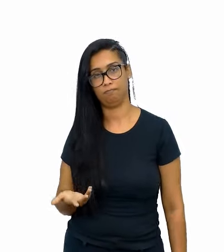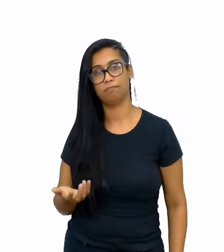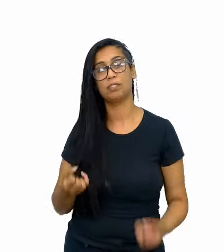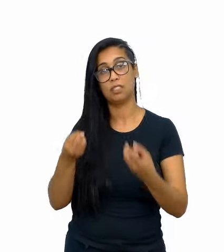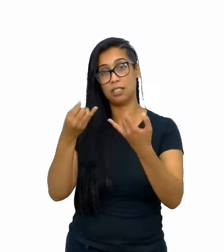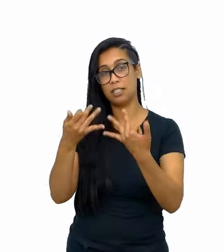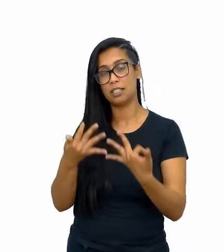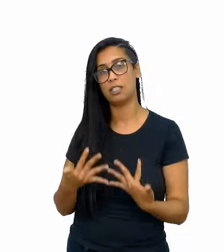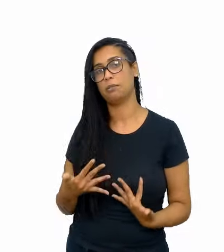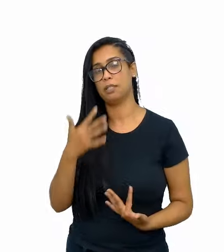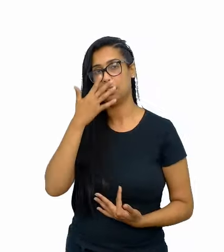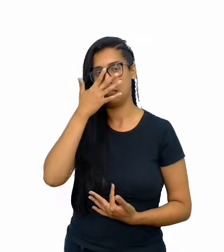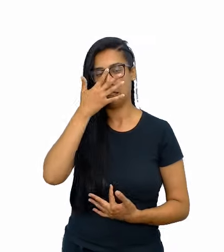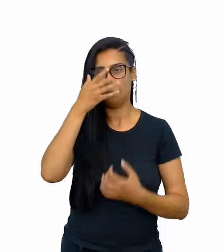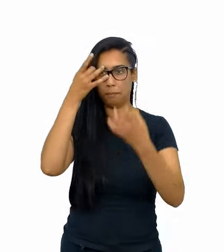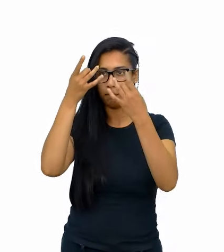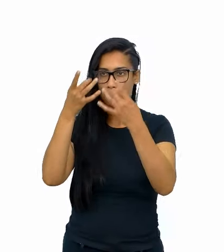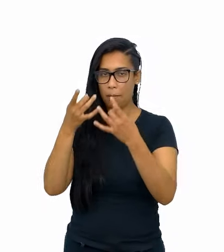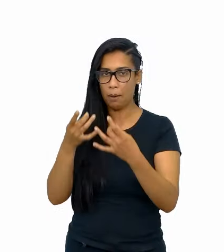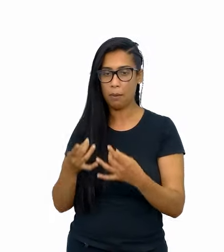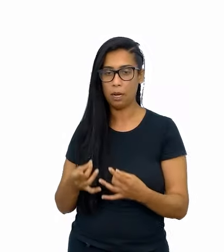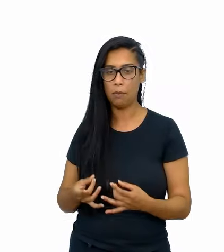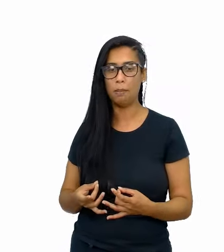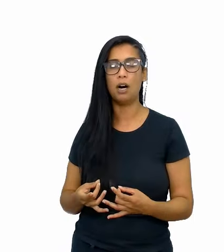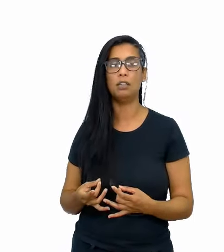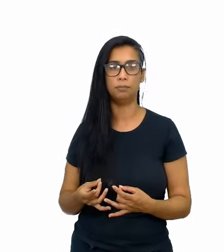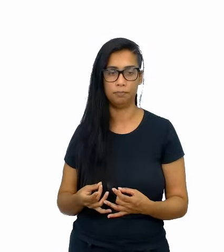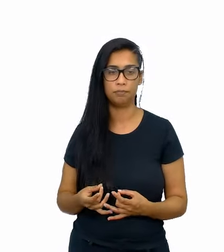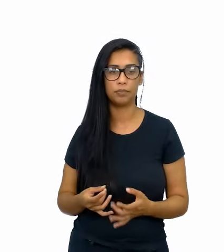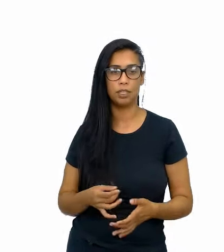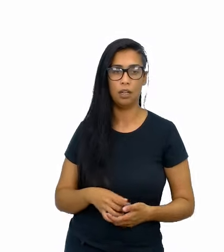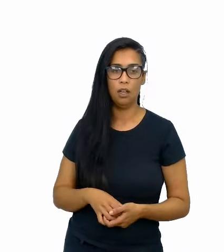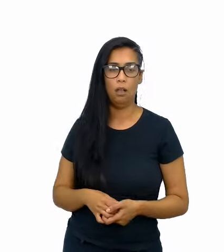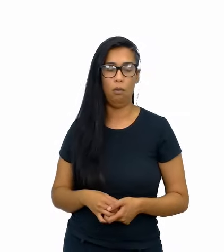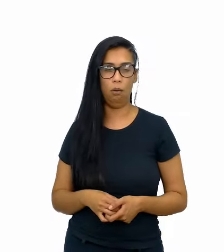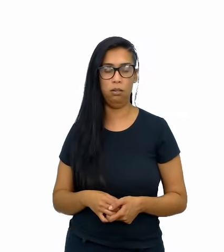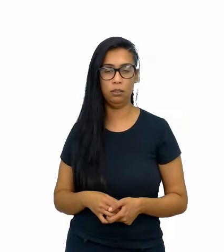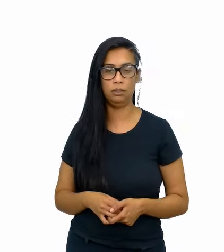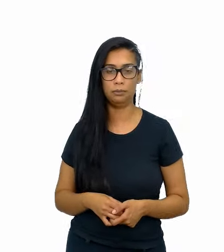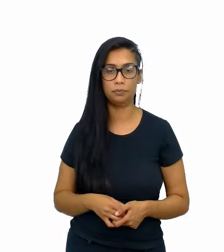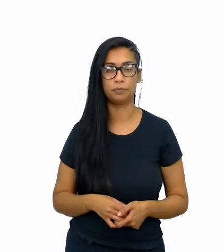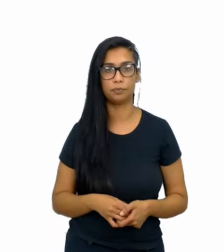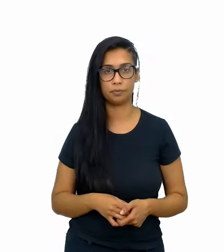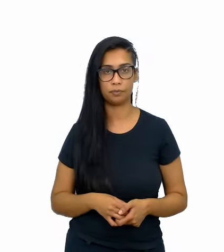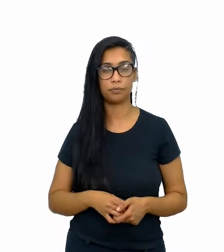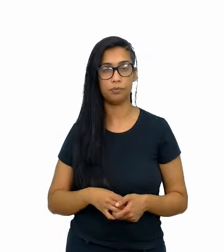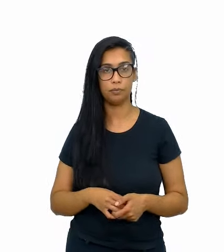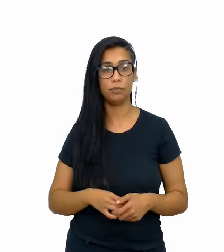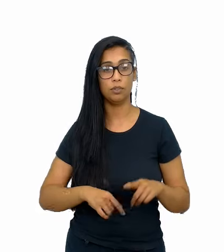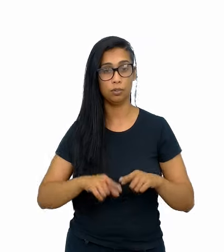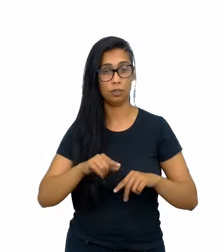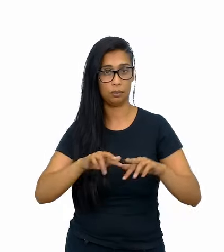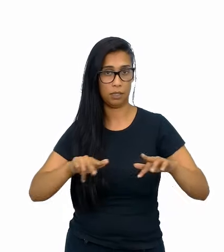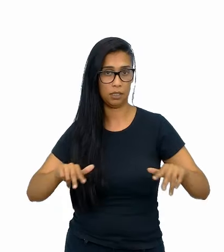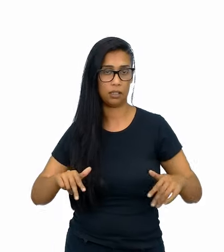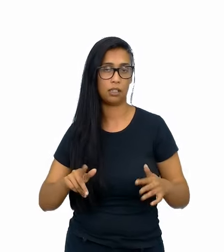acontecimento escolhido, né, a partir do quadro que existe sobre os elementos que constituem o